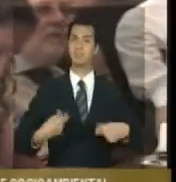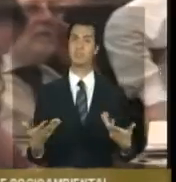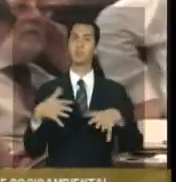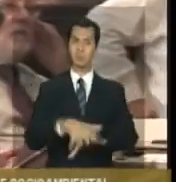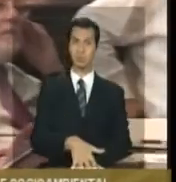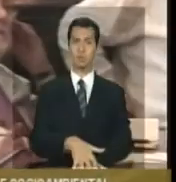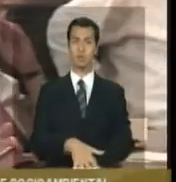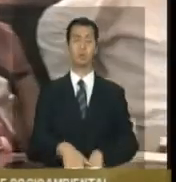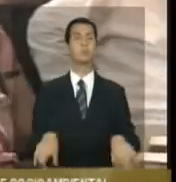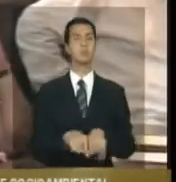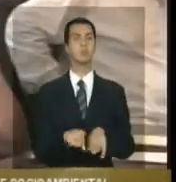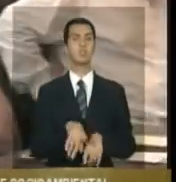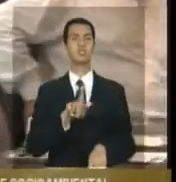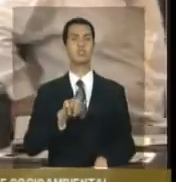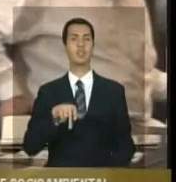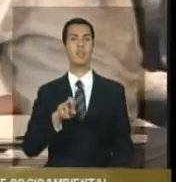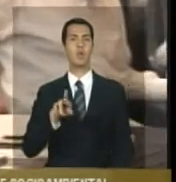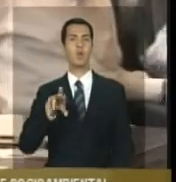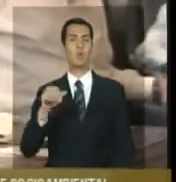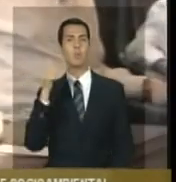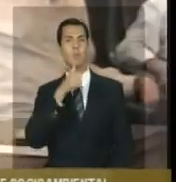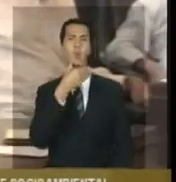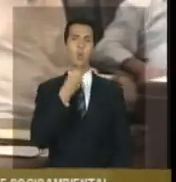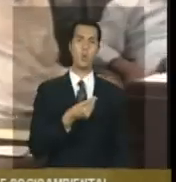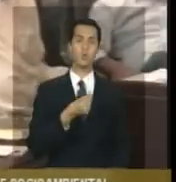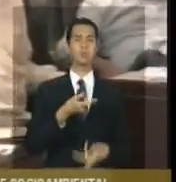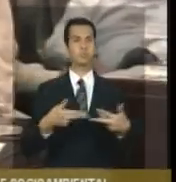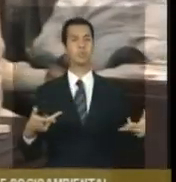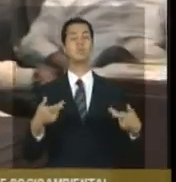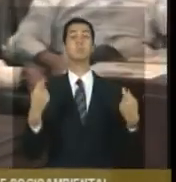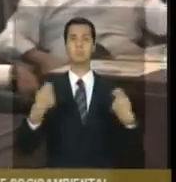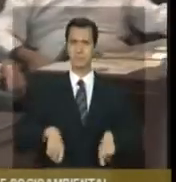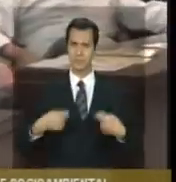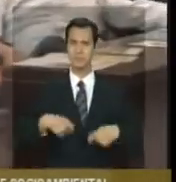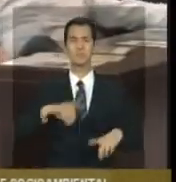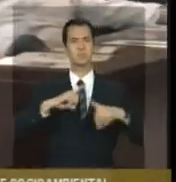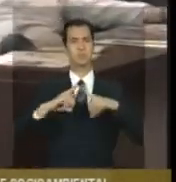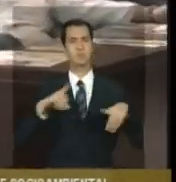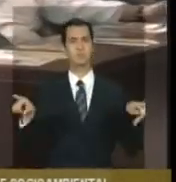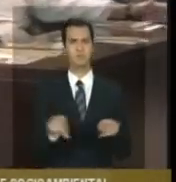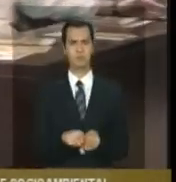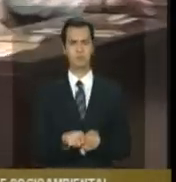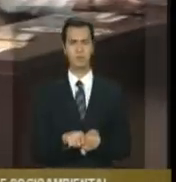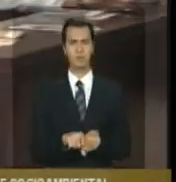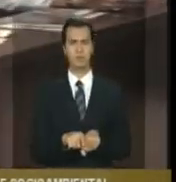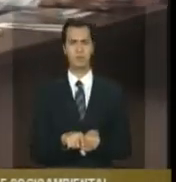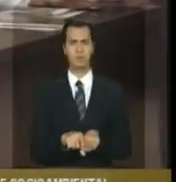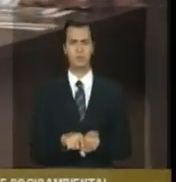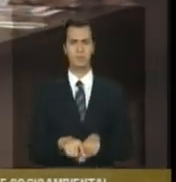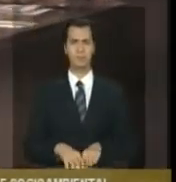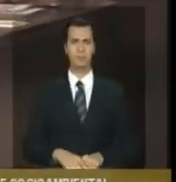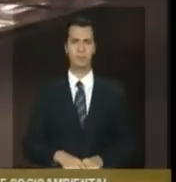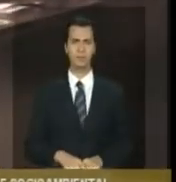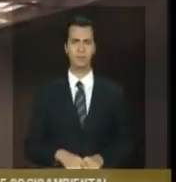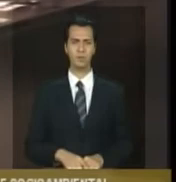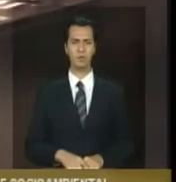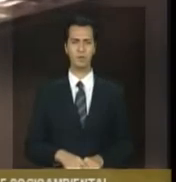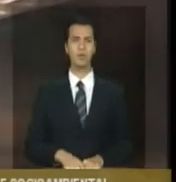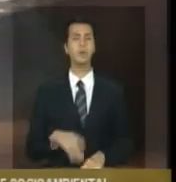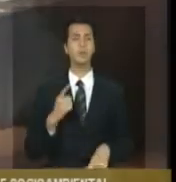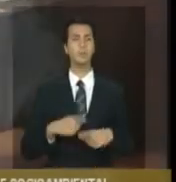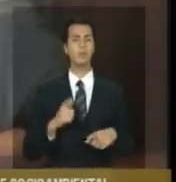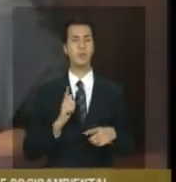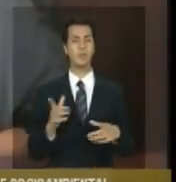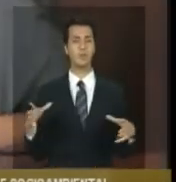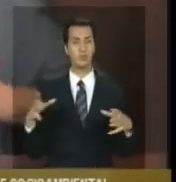Entra gênero no debate. Gênero vem como um dos temas estratégicos da conferência, daquilo que a gente chama Major Groups